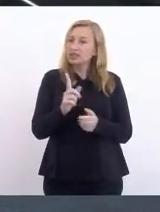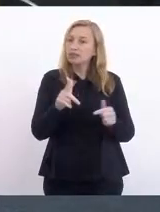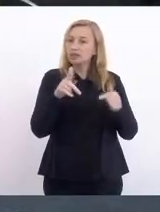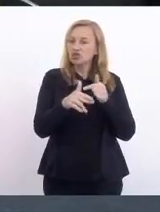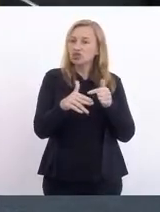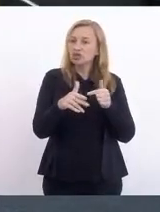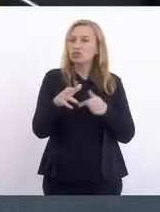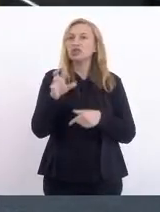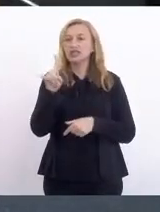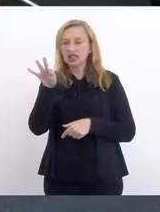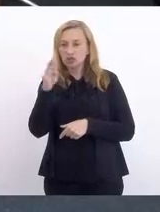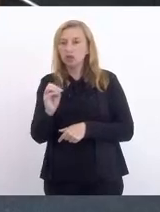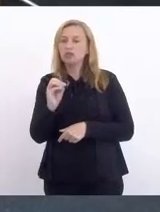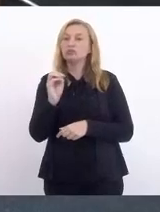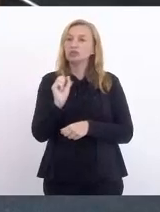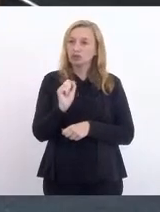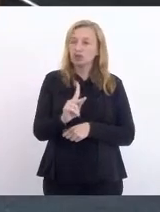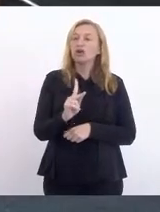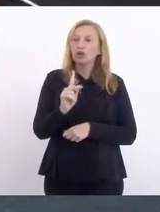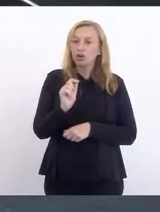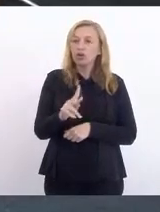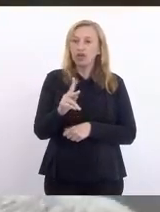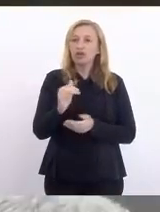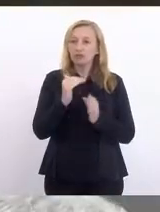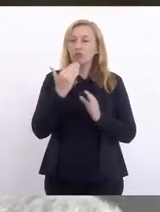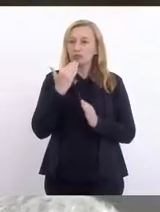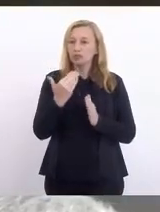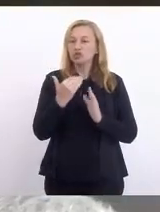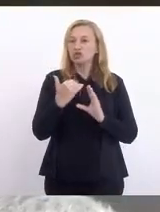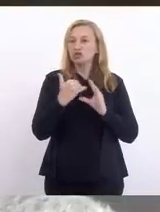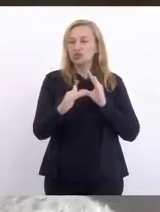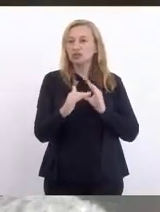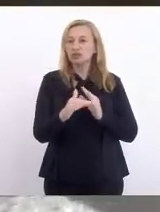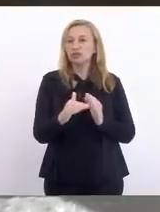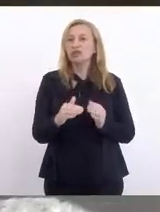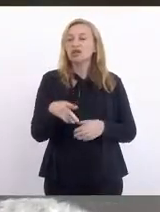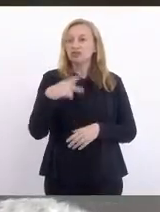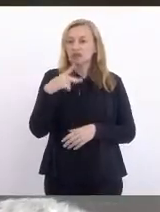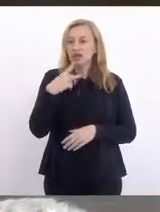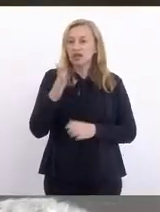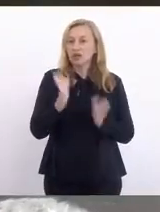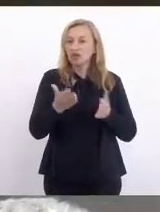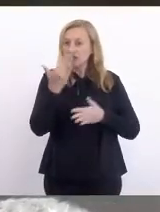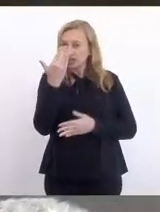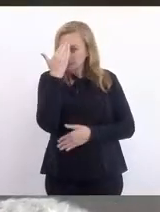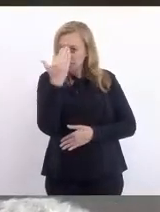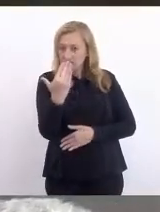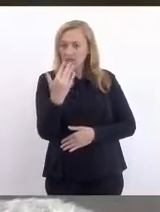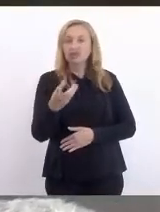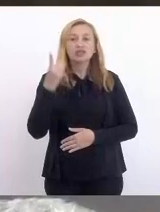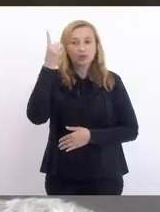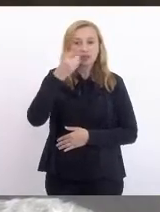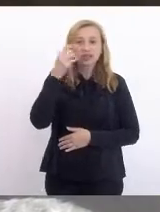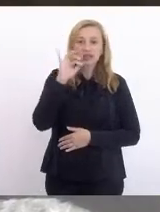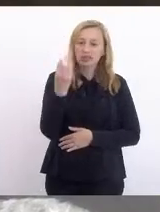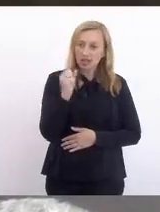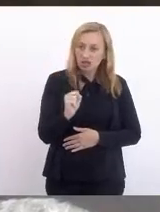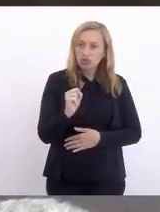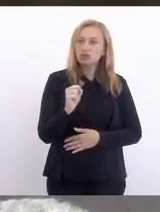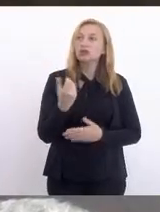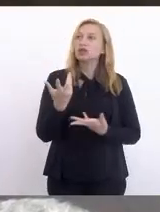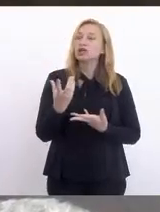afetar o caráter indenizatório da mídia que vamos fazer esse encaminhamento eu fiz agora a pouco a fala agradecendo Deputado Sérgio